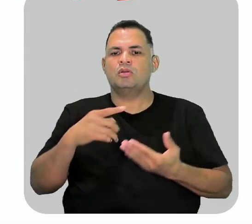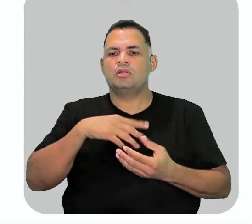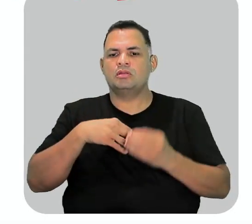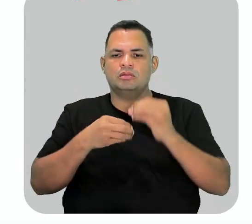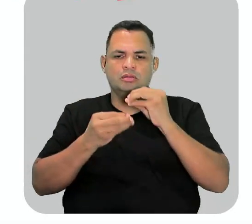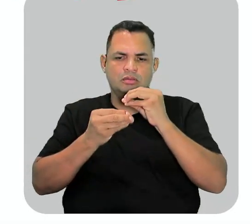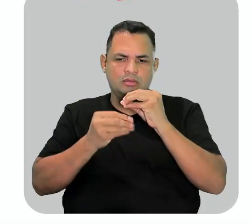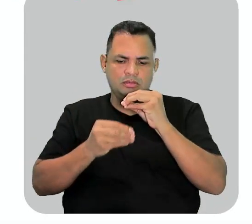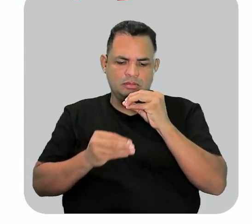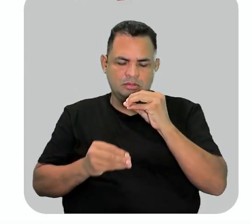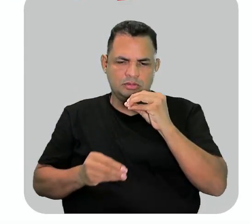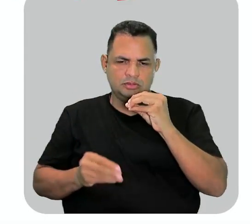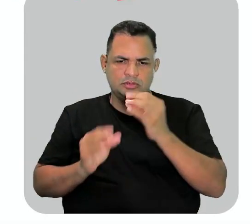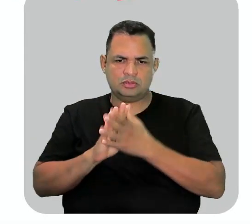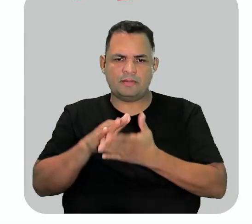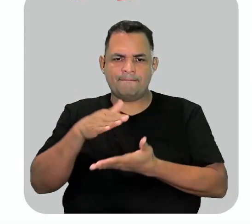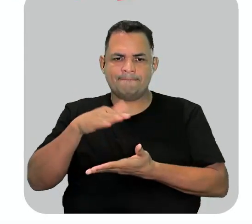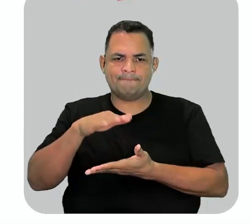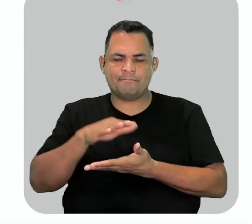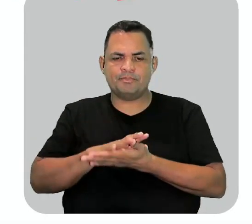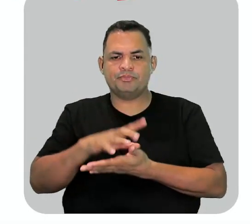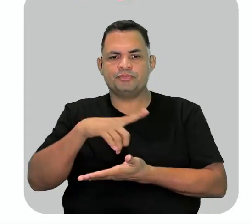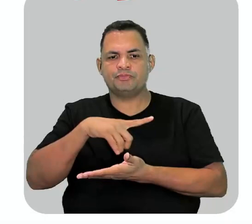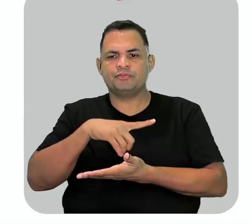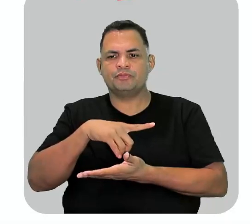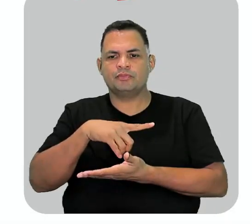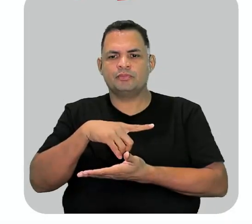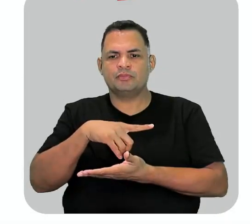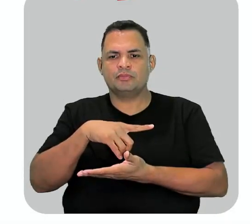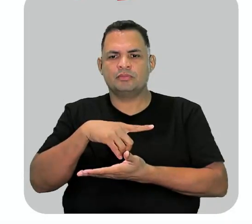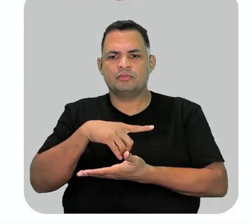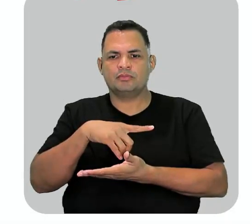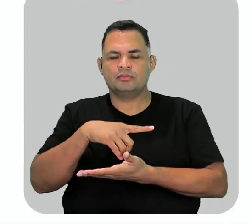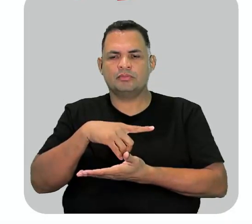oxidação parcial, a gente tem a